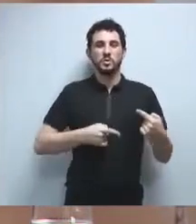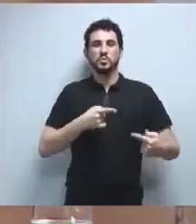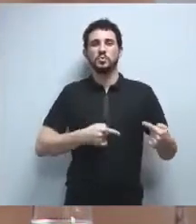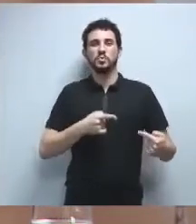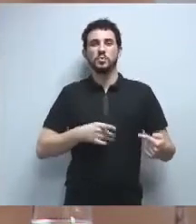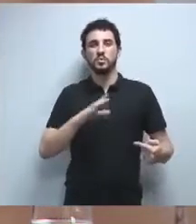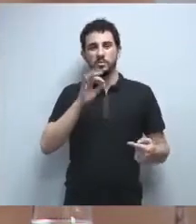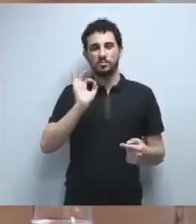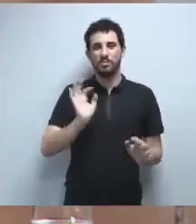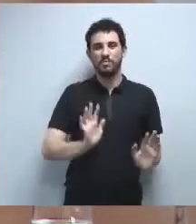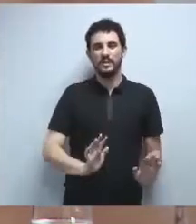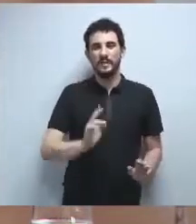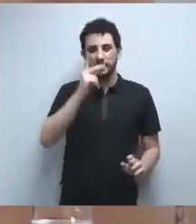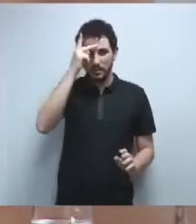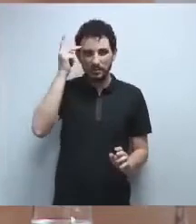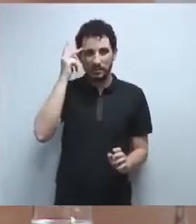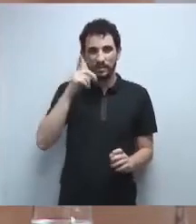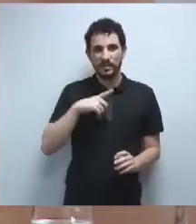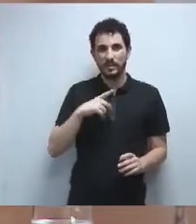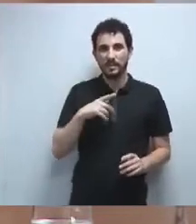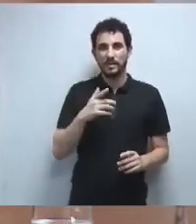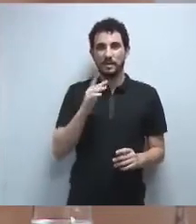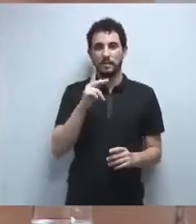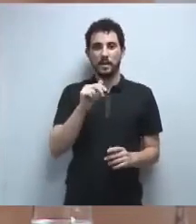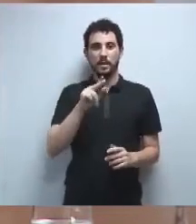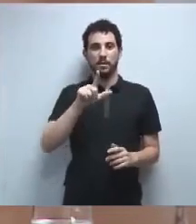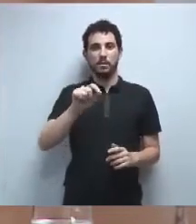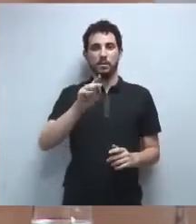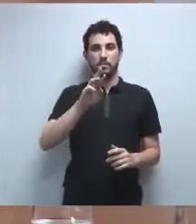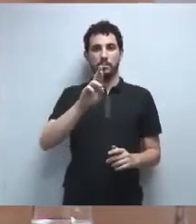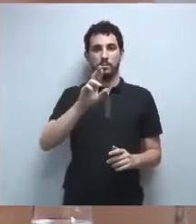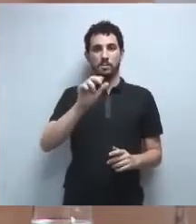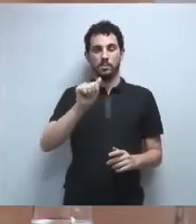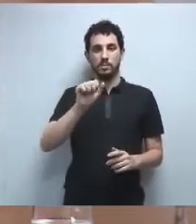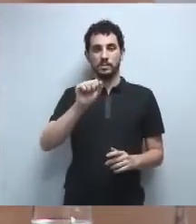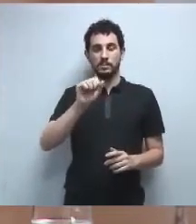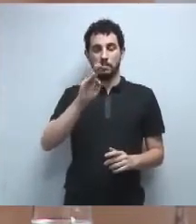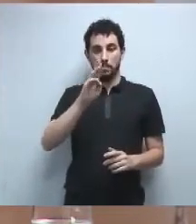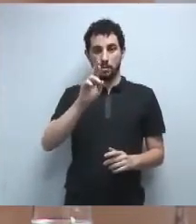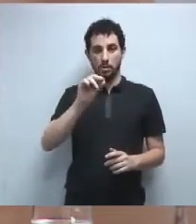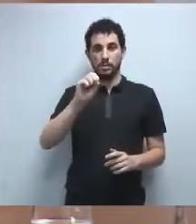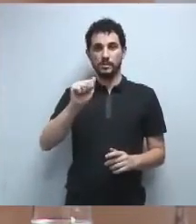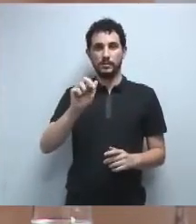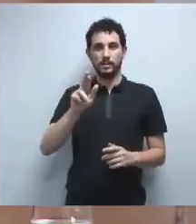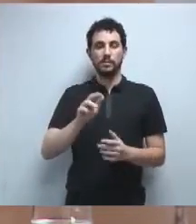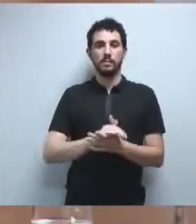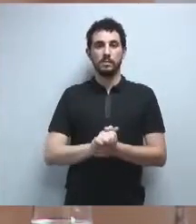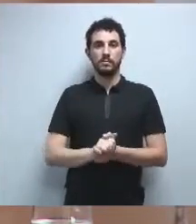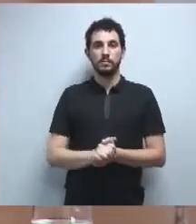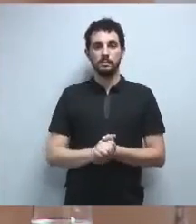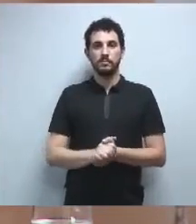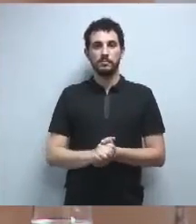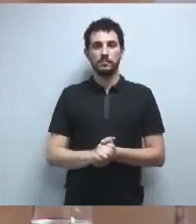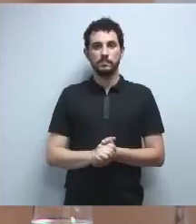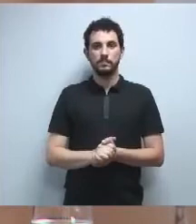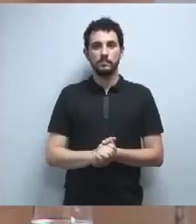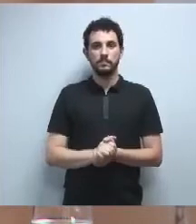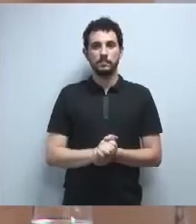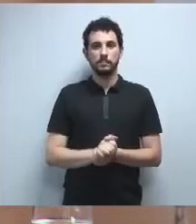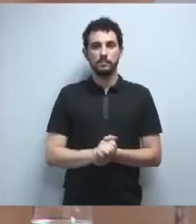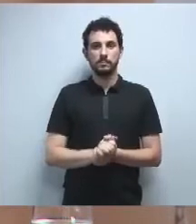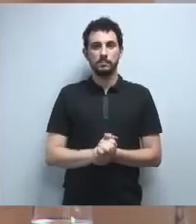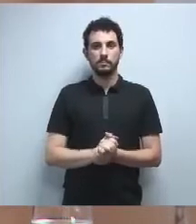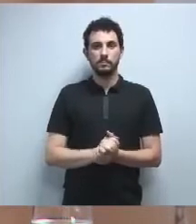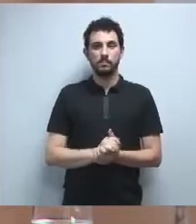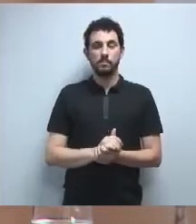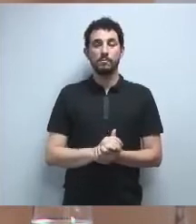essas coisas que ninguém dá mais configurada como paulo moura só é eu sei que na parte da